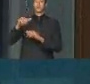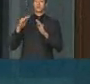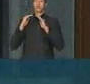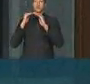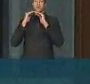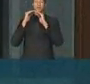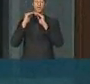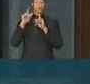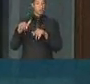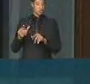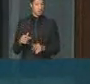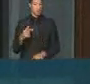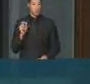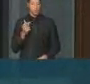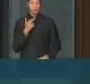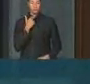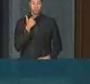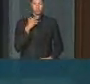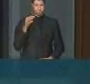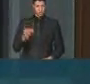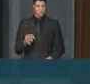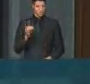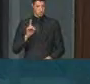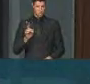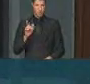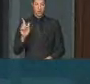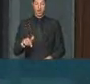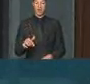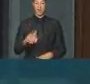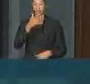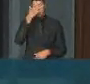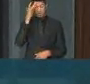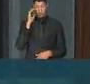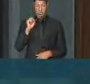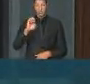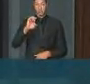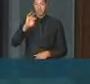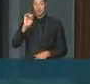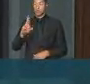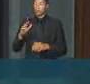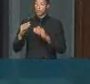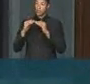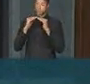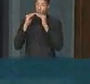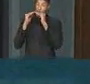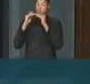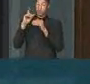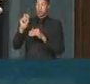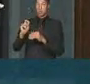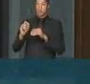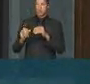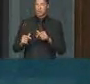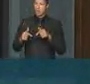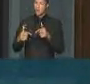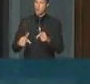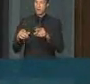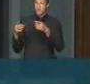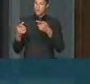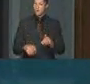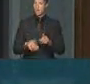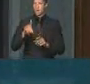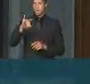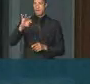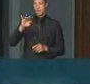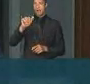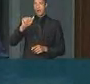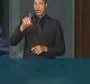democracia o que não está correto é aqueles setores democráticos que lutaram contra a ditadura